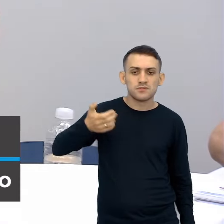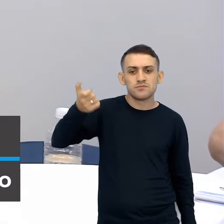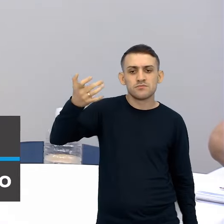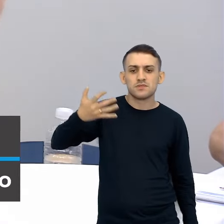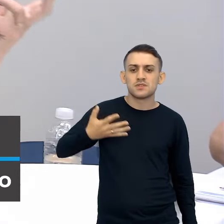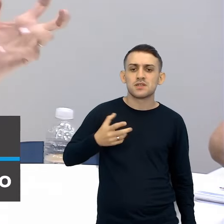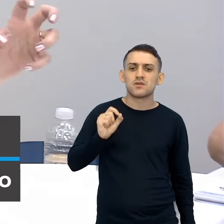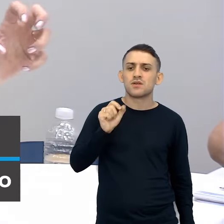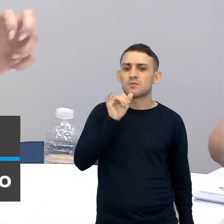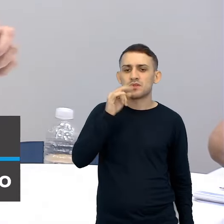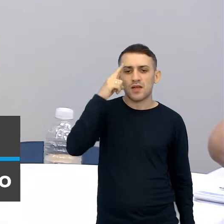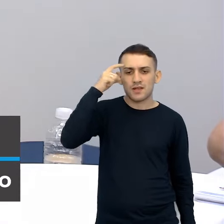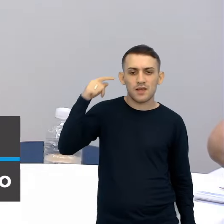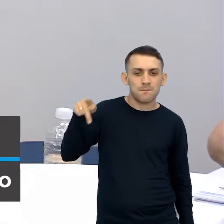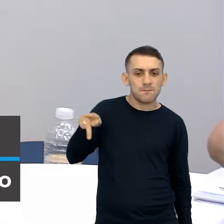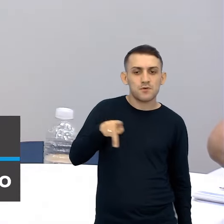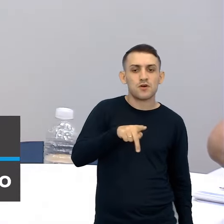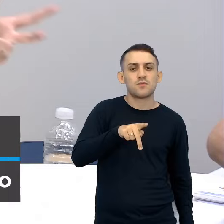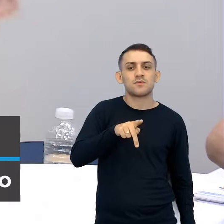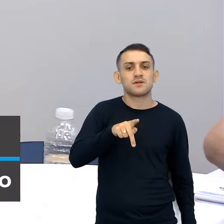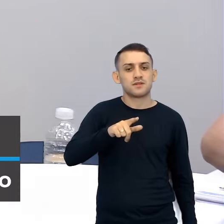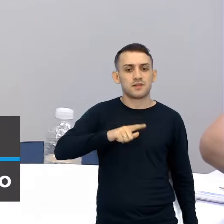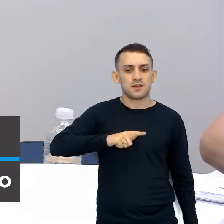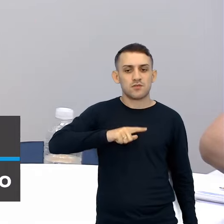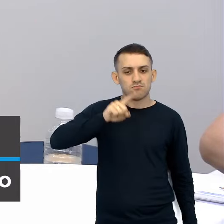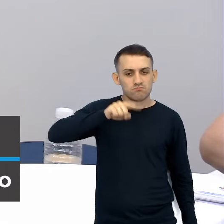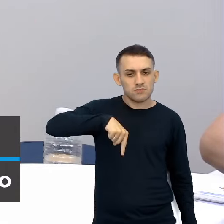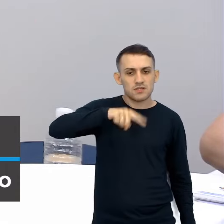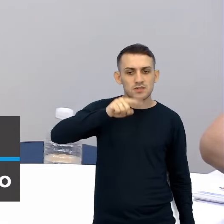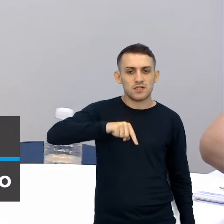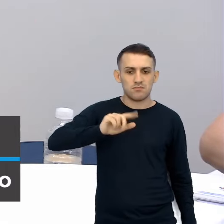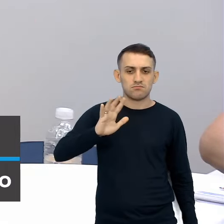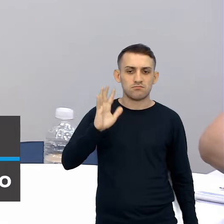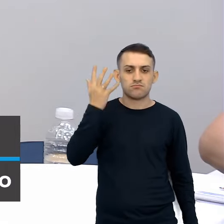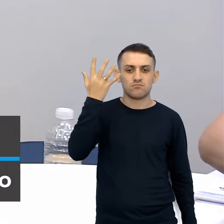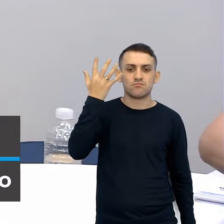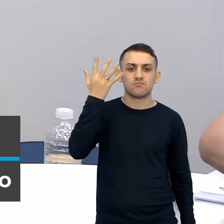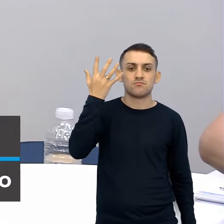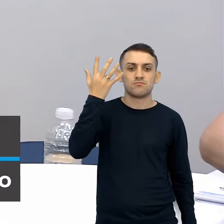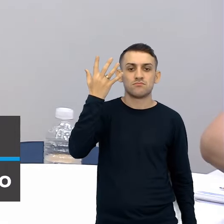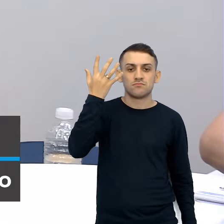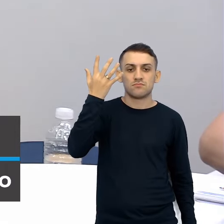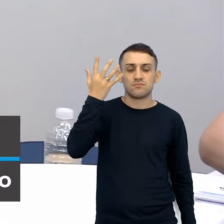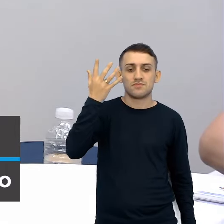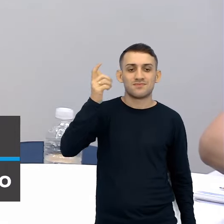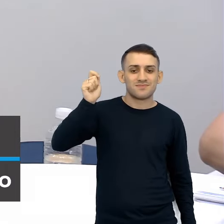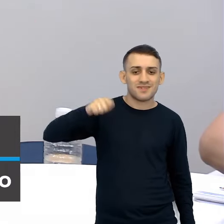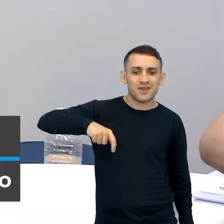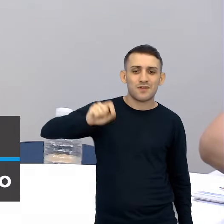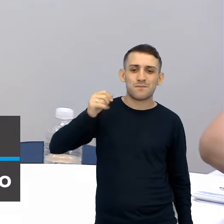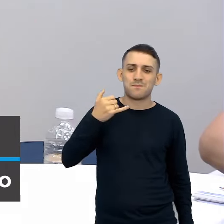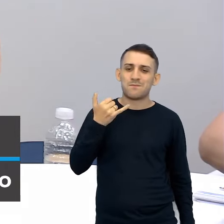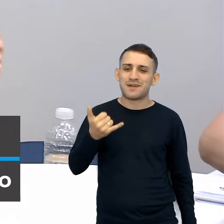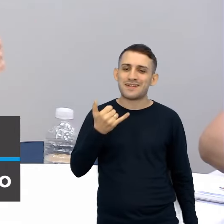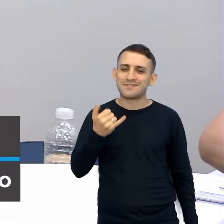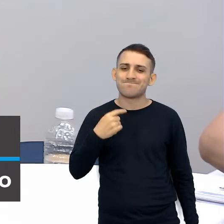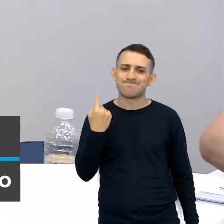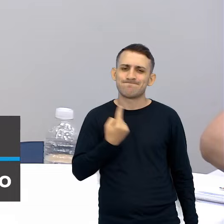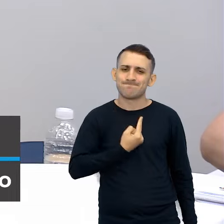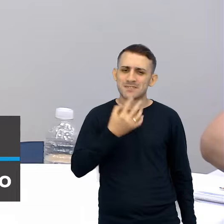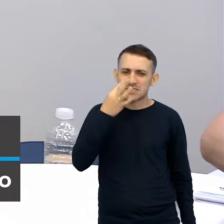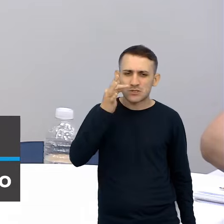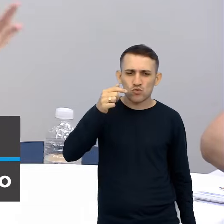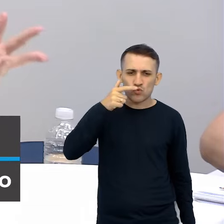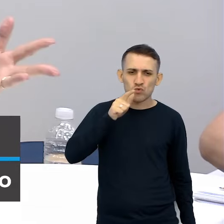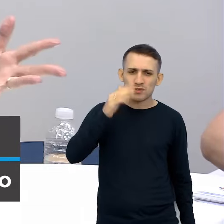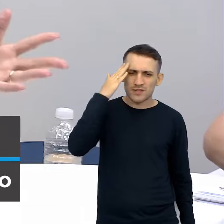que era a ideia quando esse material foi concebido, assim, foi um alento para a gente, né? A gente